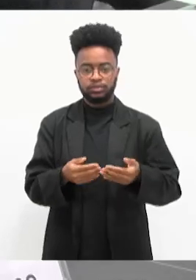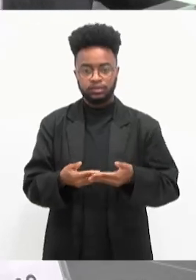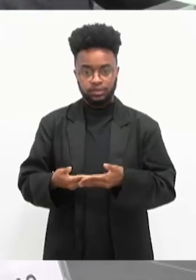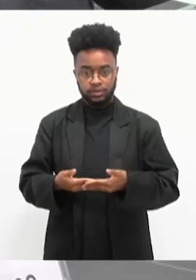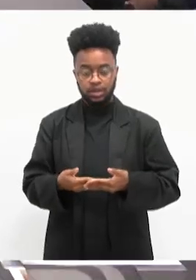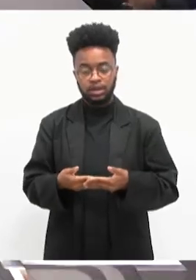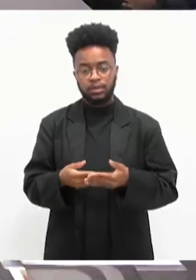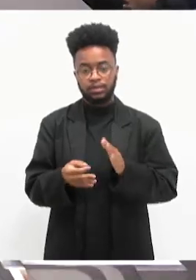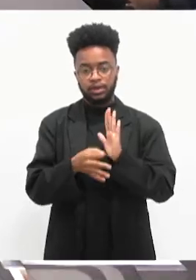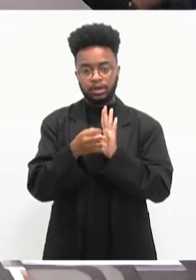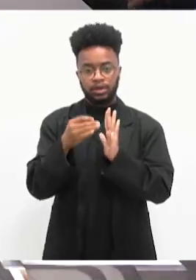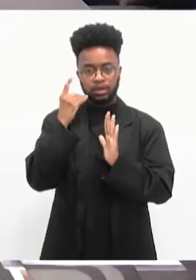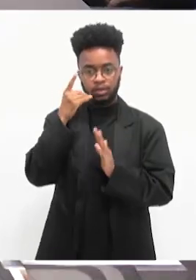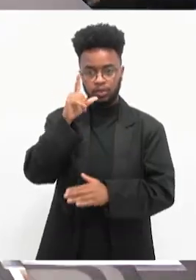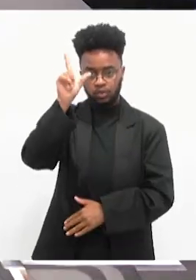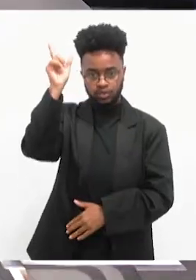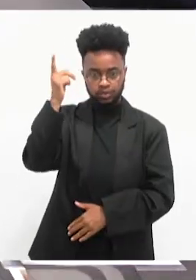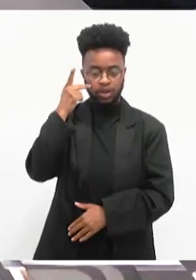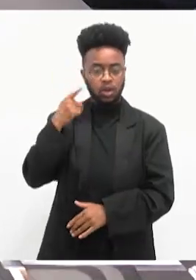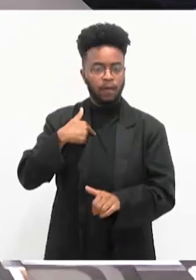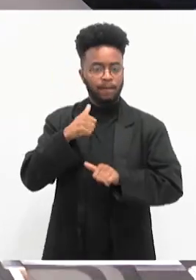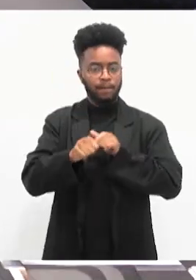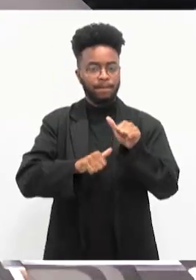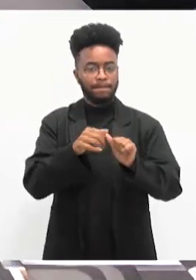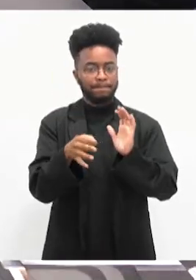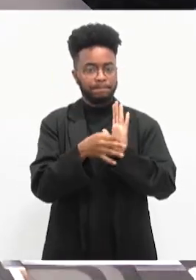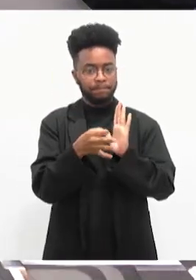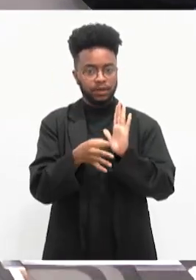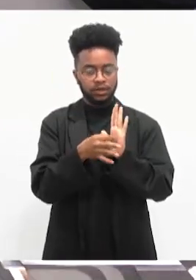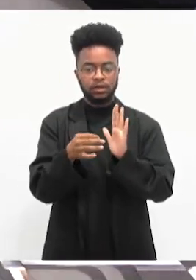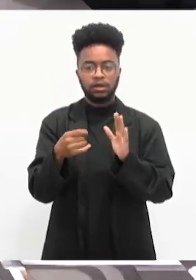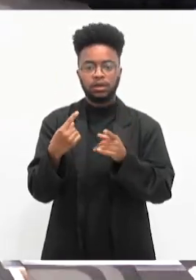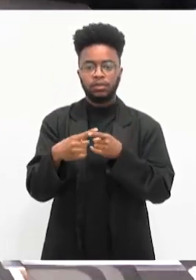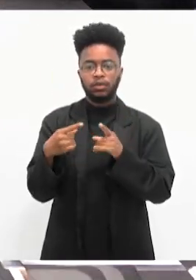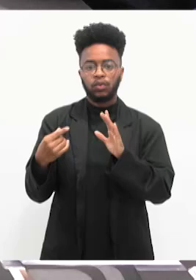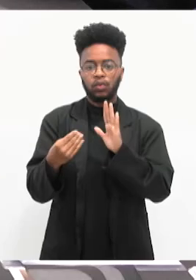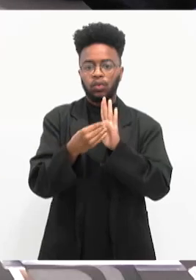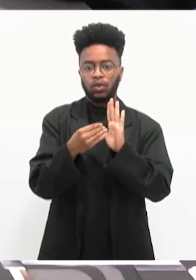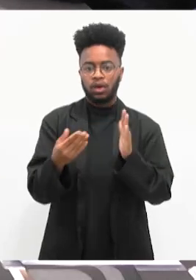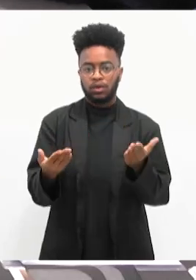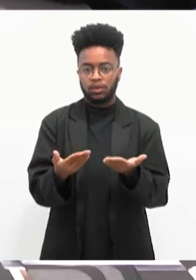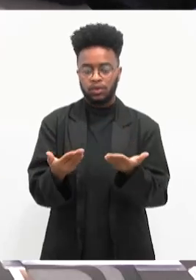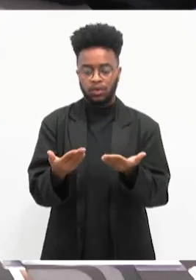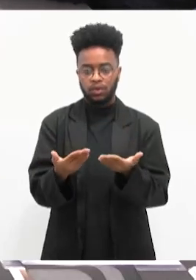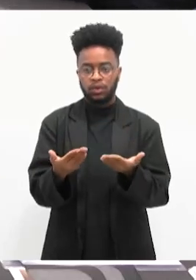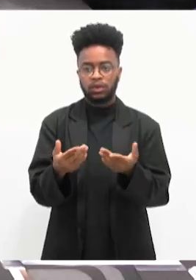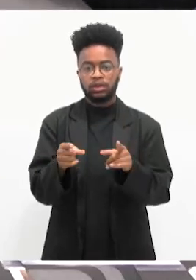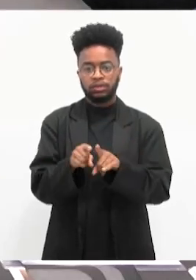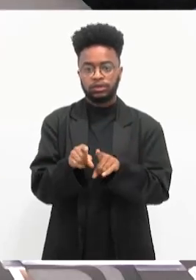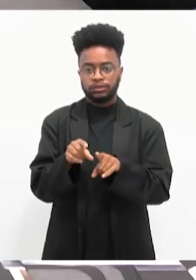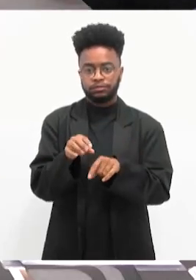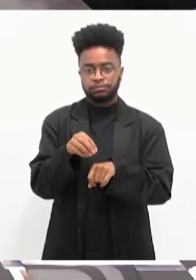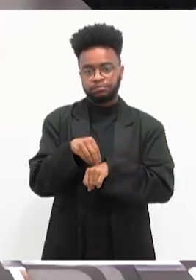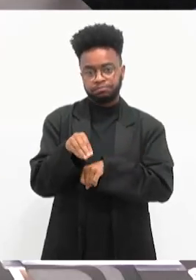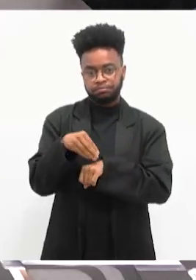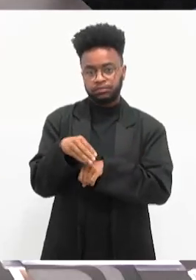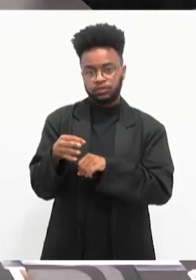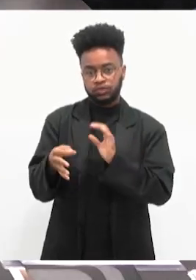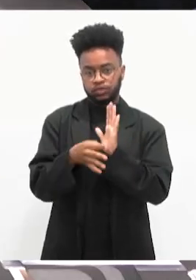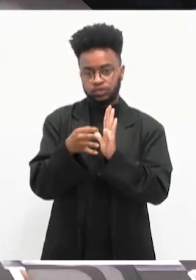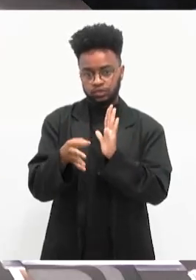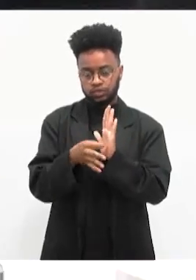Luiz Paulo. Senhor presidente, eu mudei o parecer e estou dando, até por sugestão